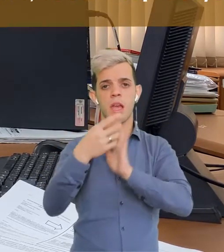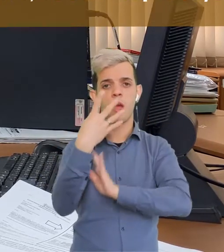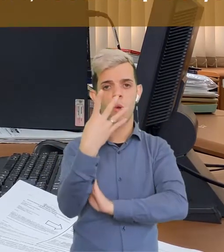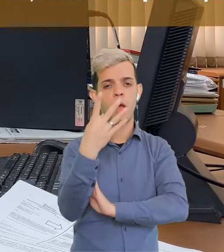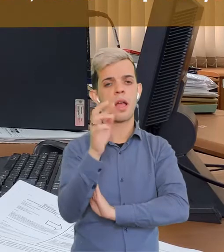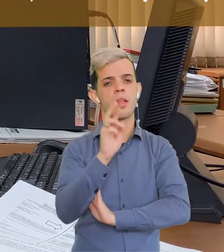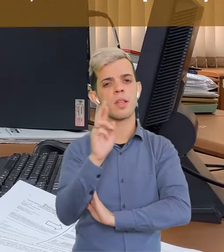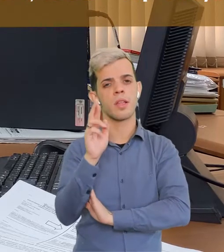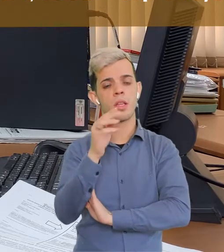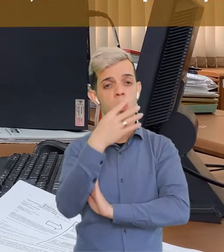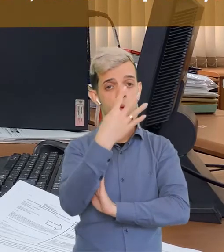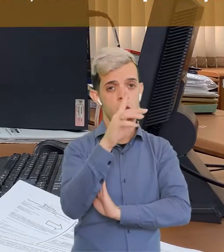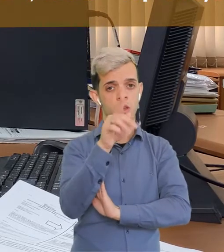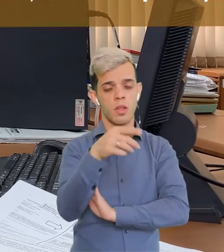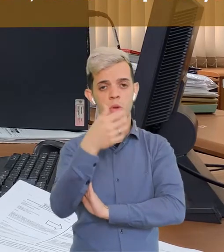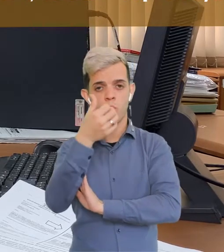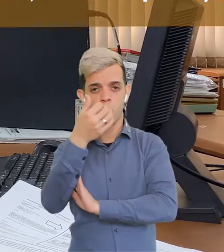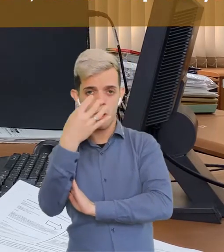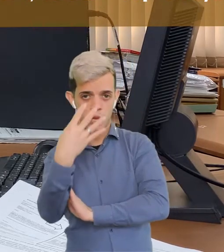R$